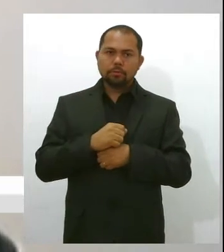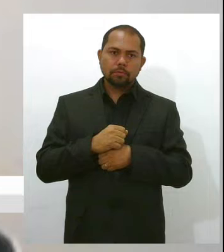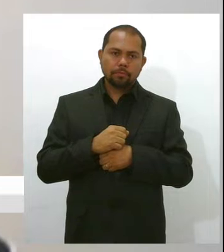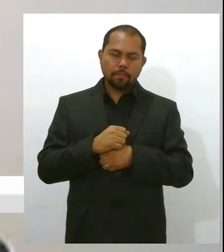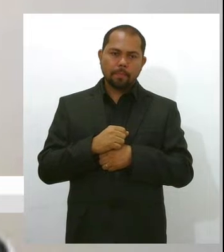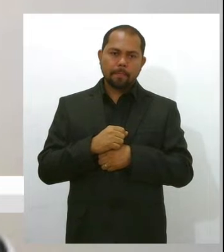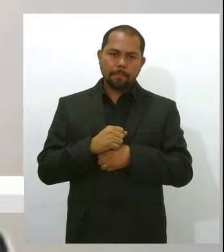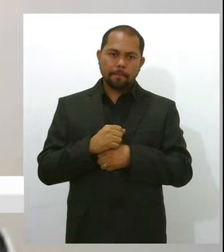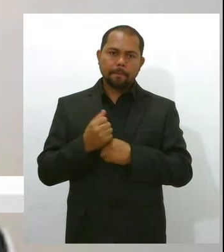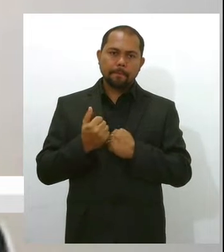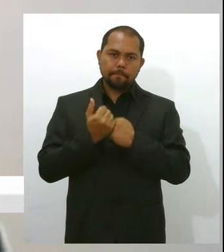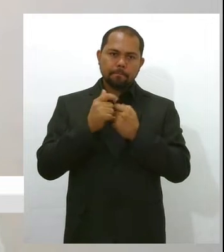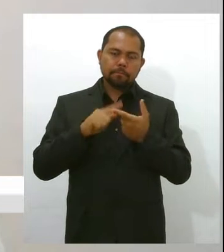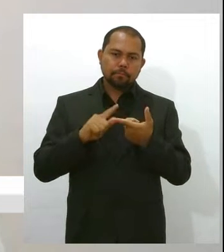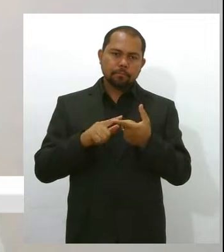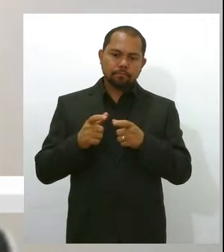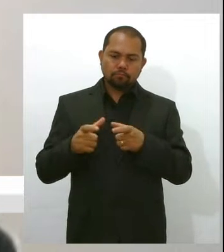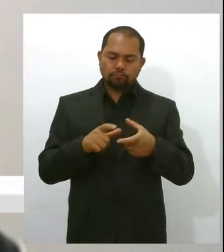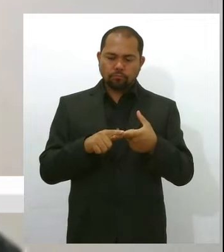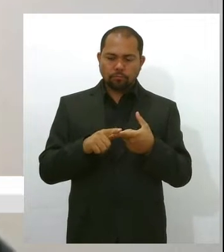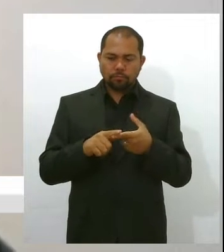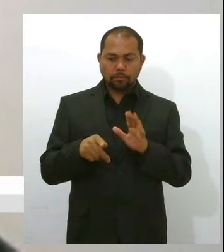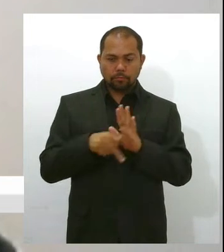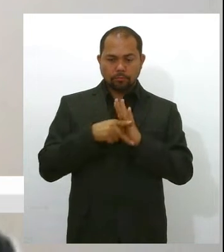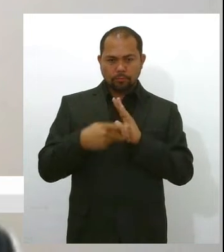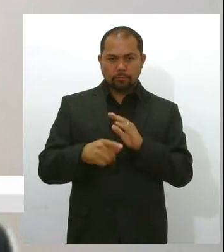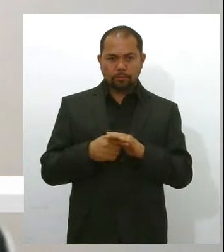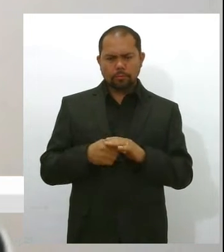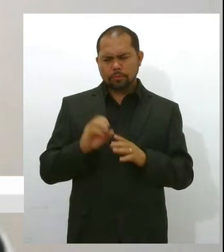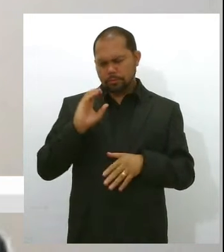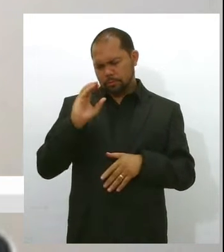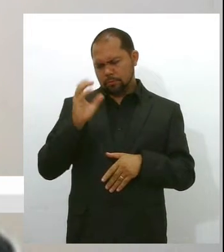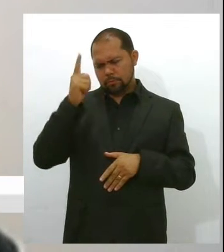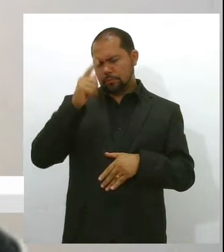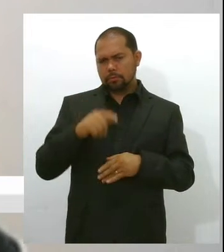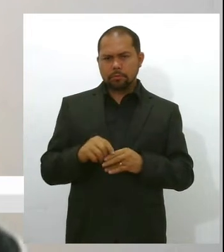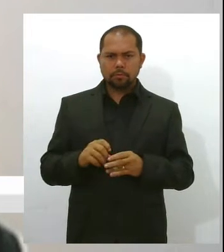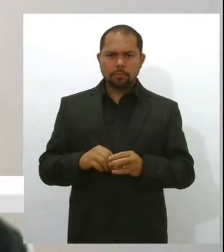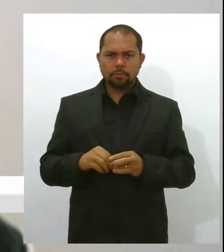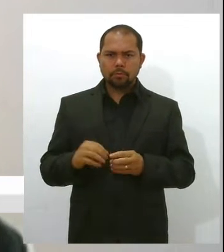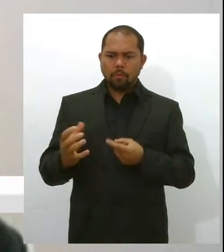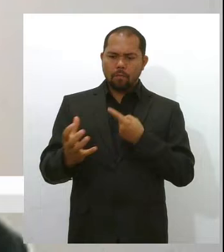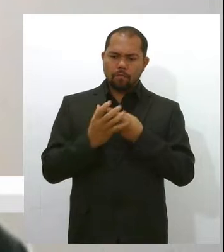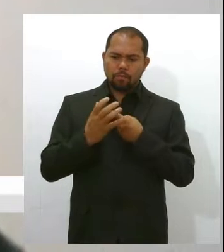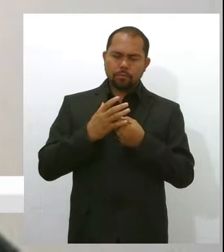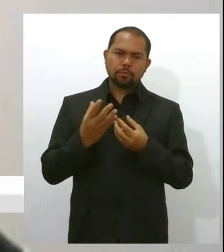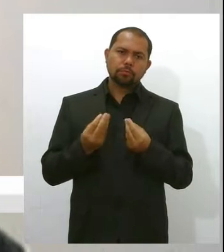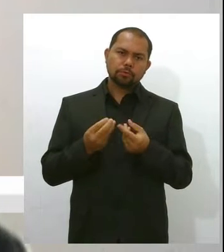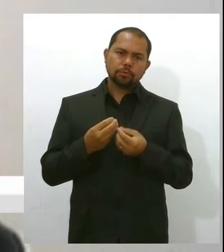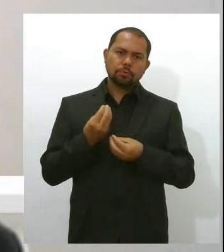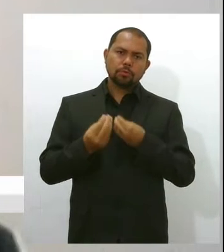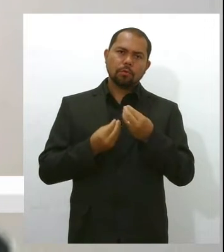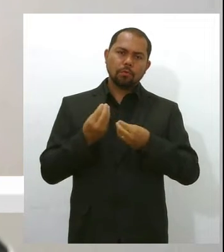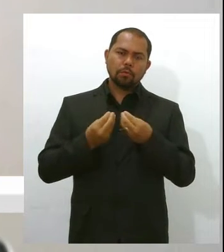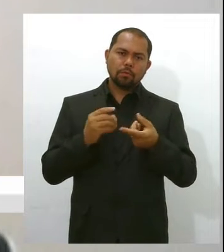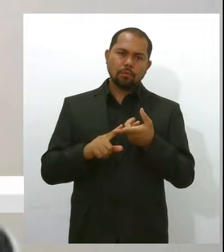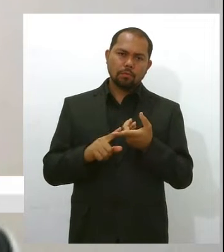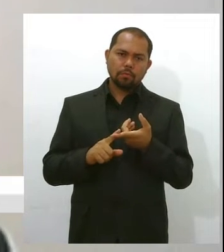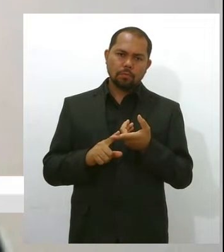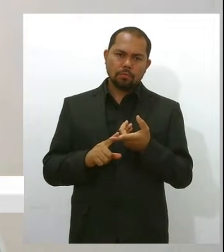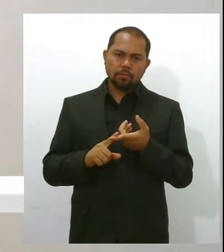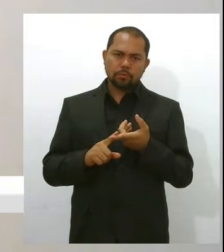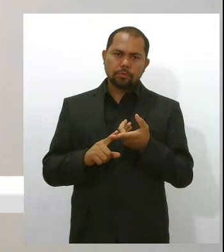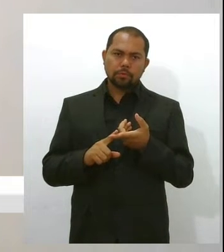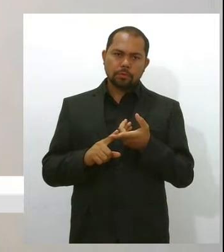nessa coisa toda. E isso com certeza influenciou muito, assim, a forma como a gente cria